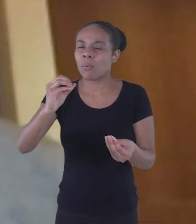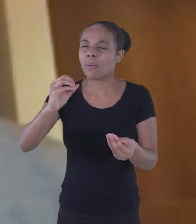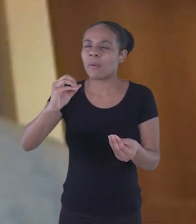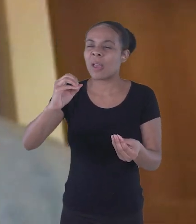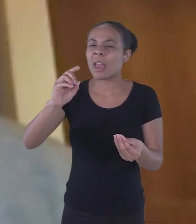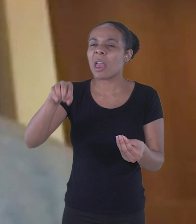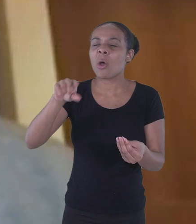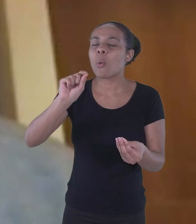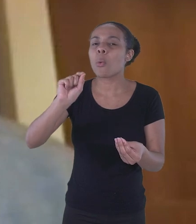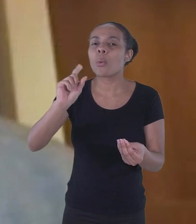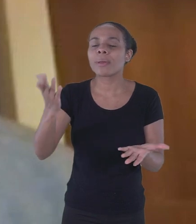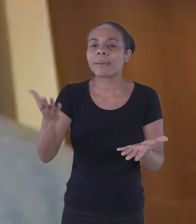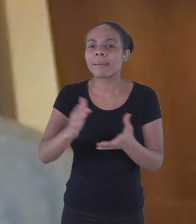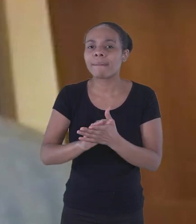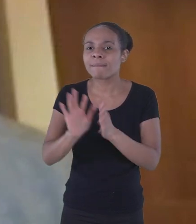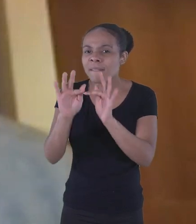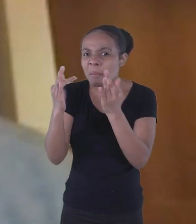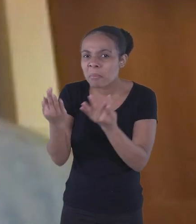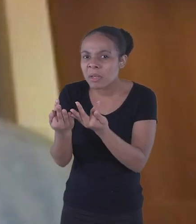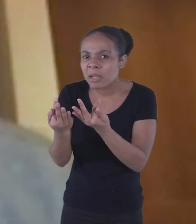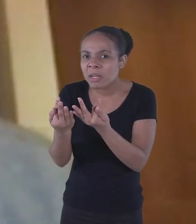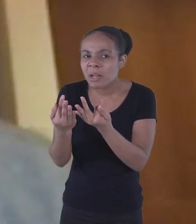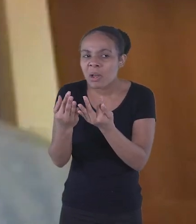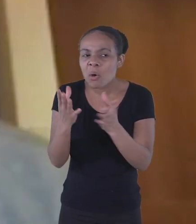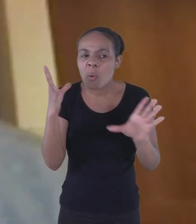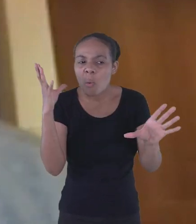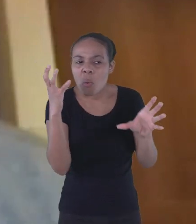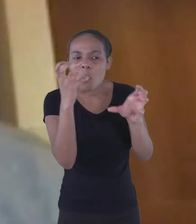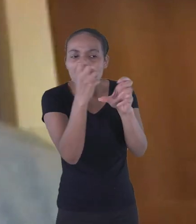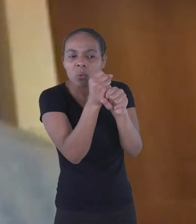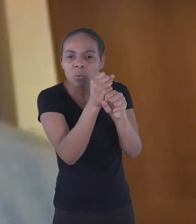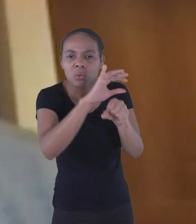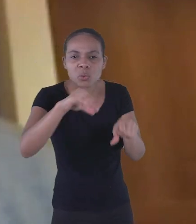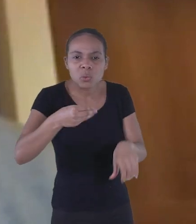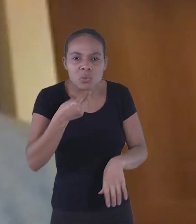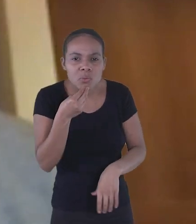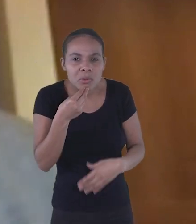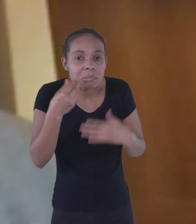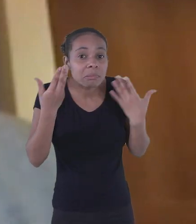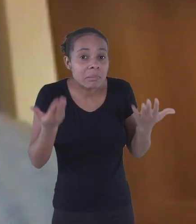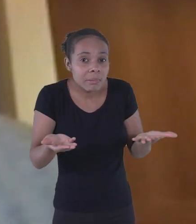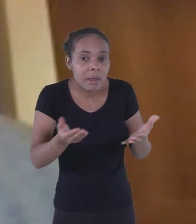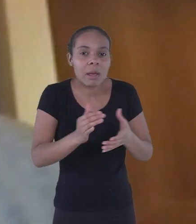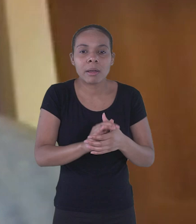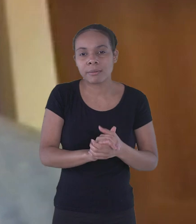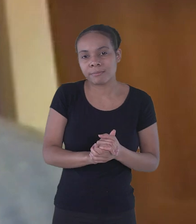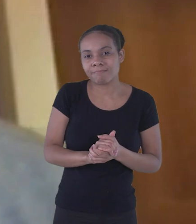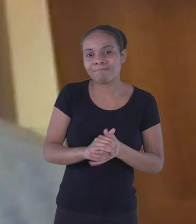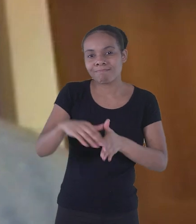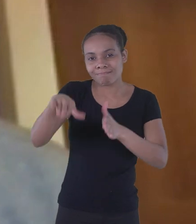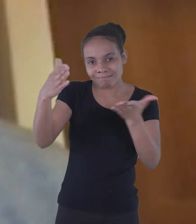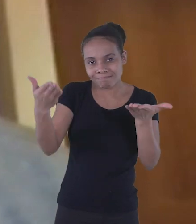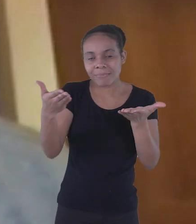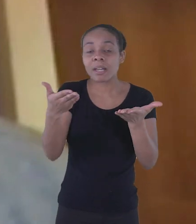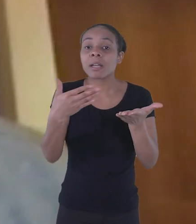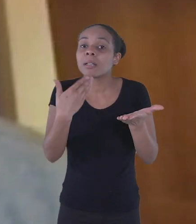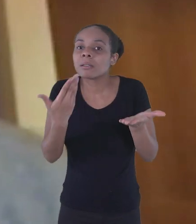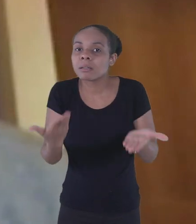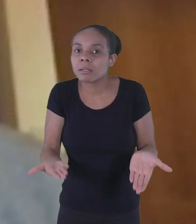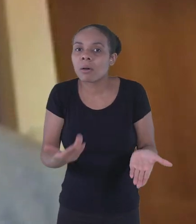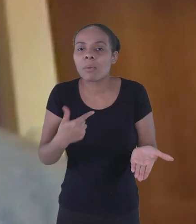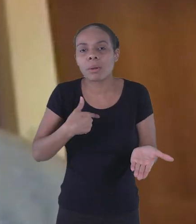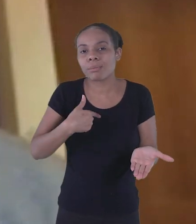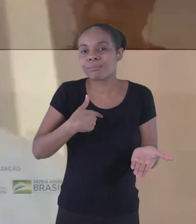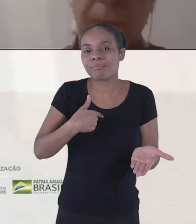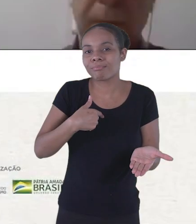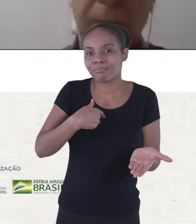E aí eu posso falar de várias histórias que eu sei de que fazem parte da história da vida editorial, não só